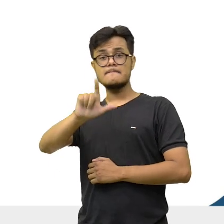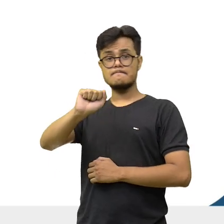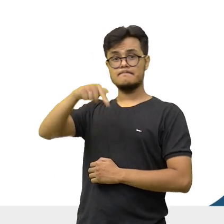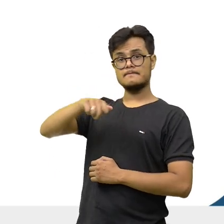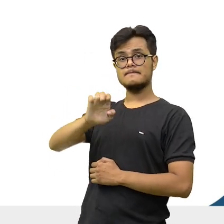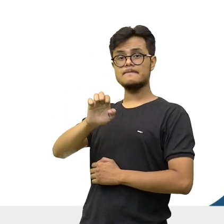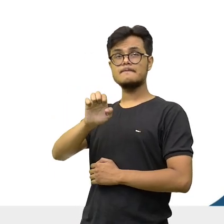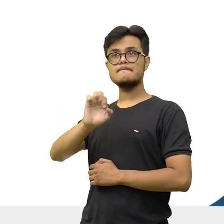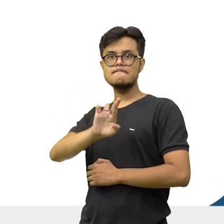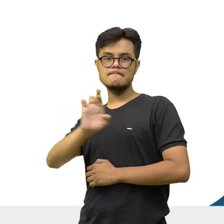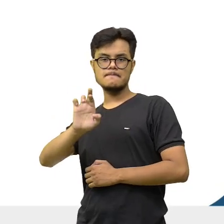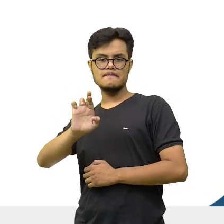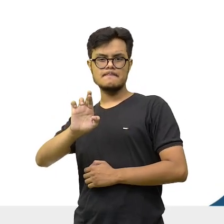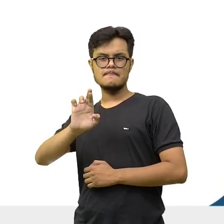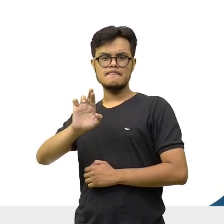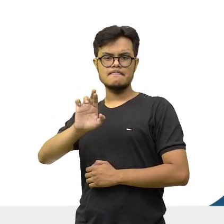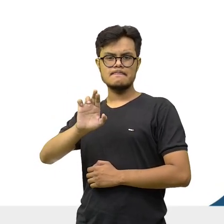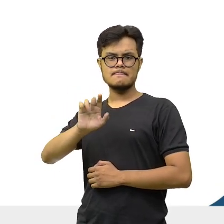Langerhans.